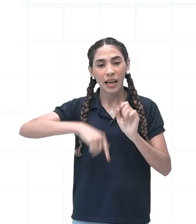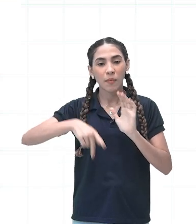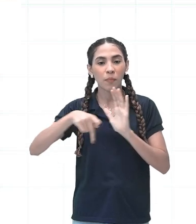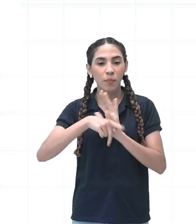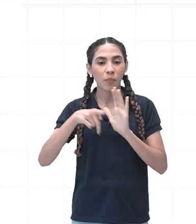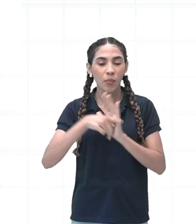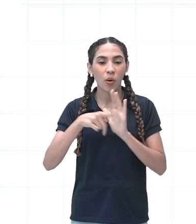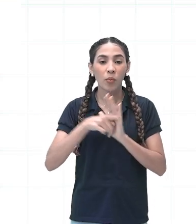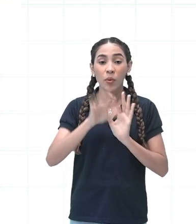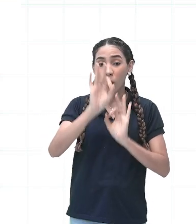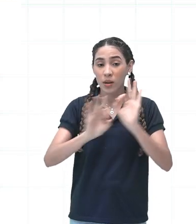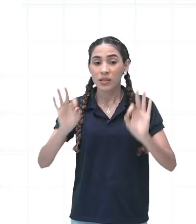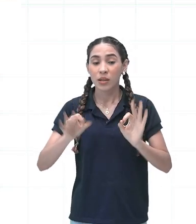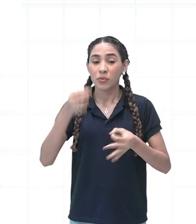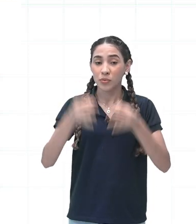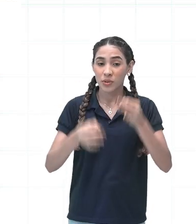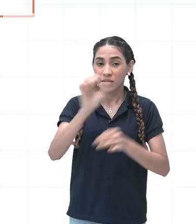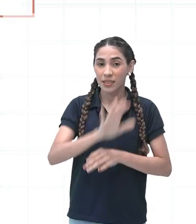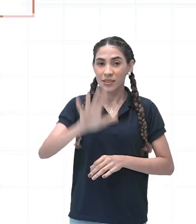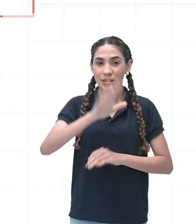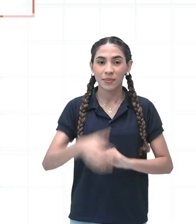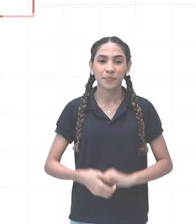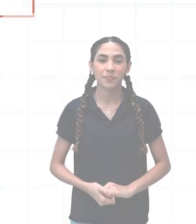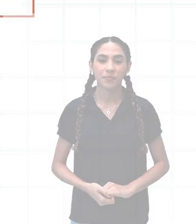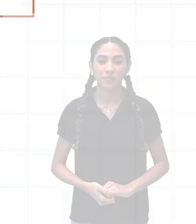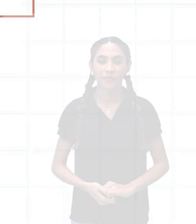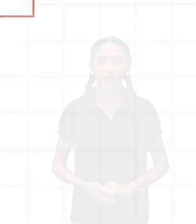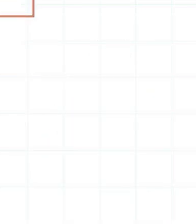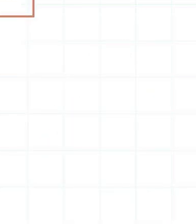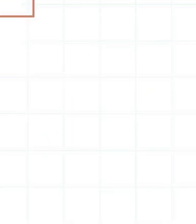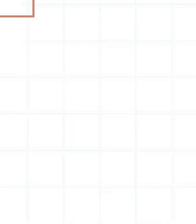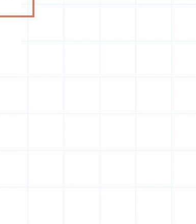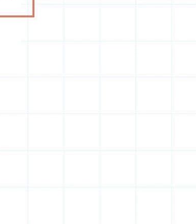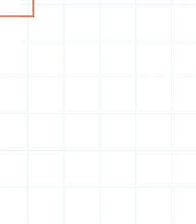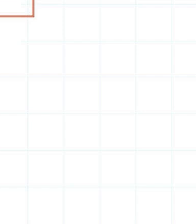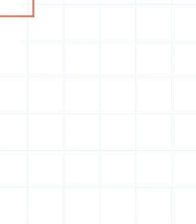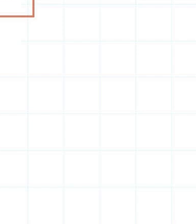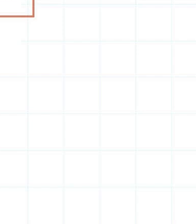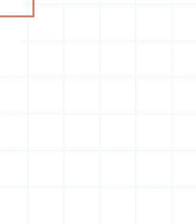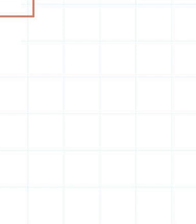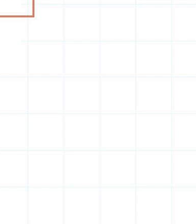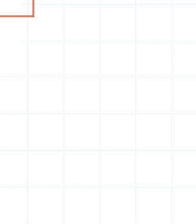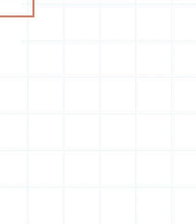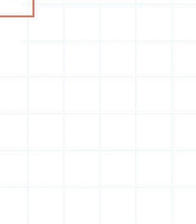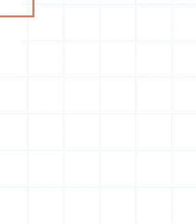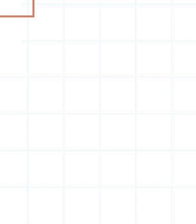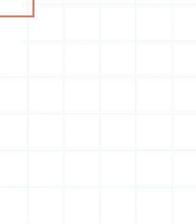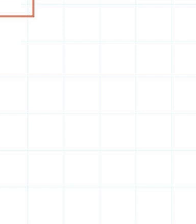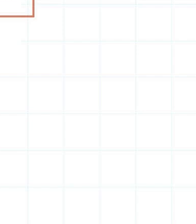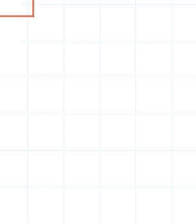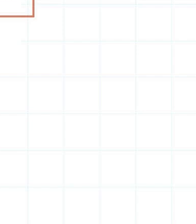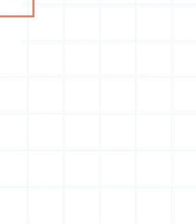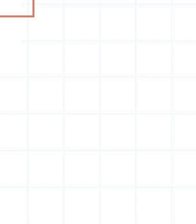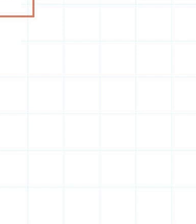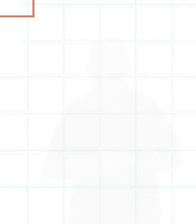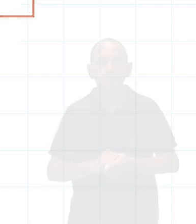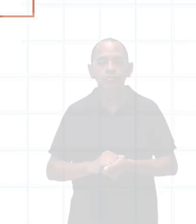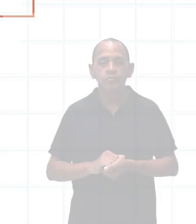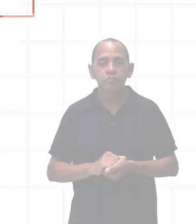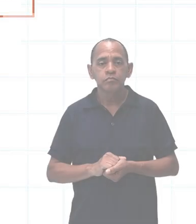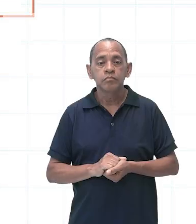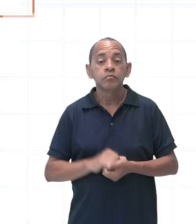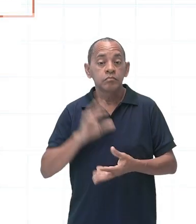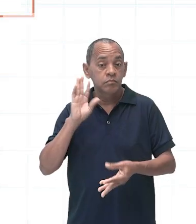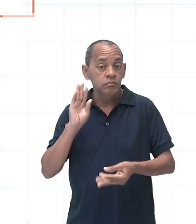do ordenamento jurídico nacional. Seguindo adiante, aí aquela ementa, né? Que é justamente o resumo sobre o